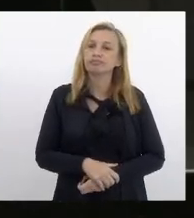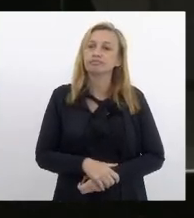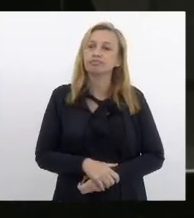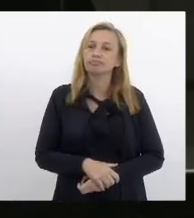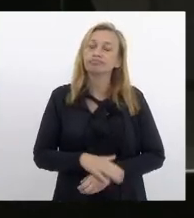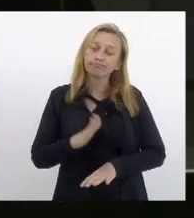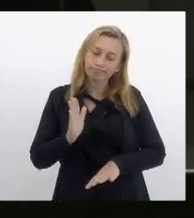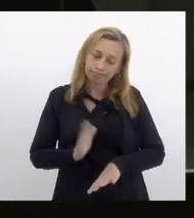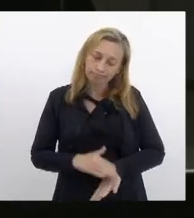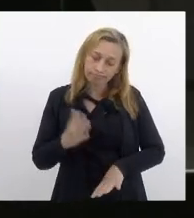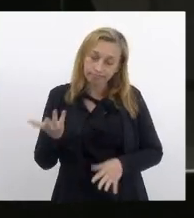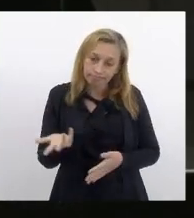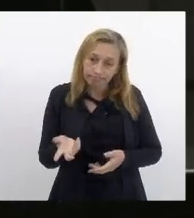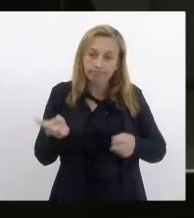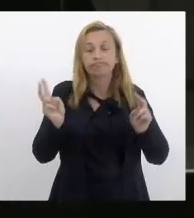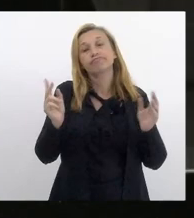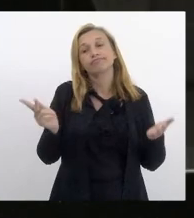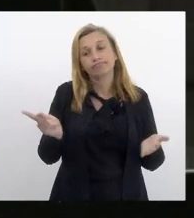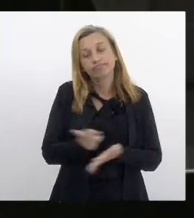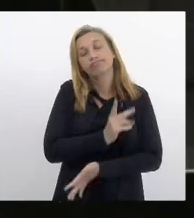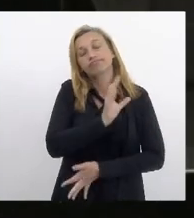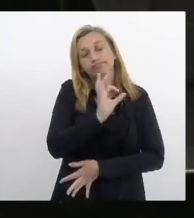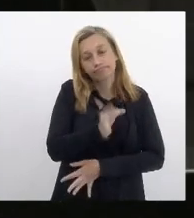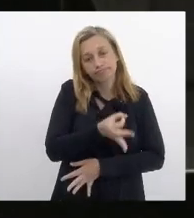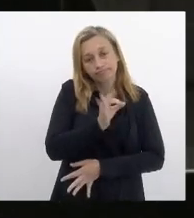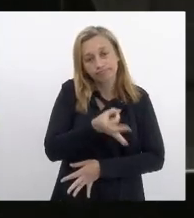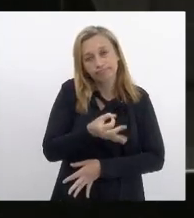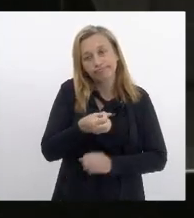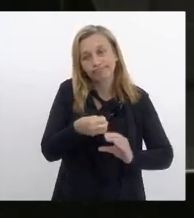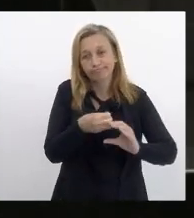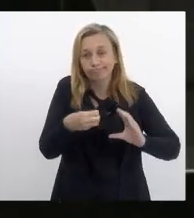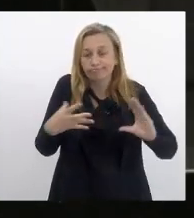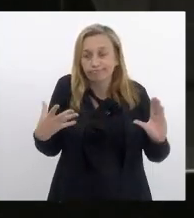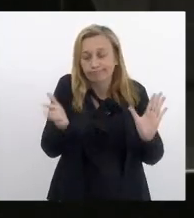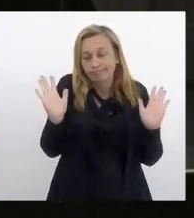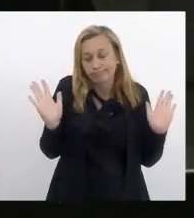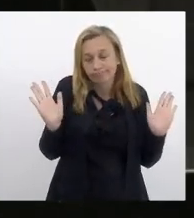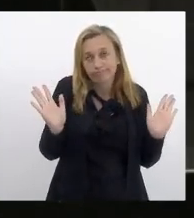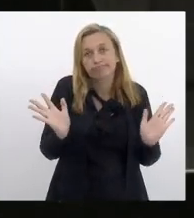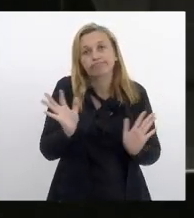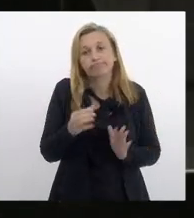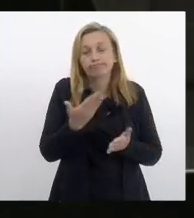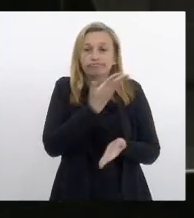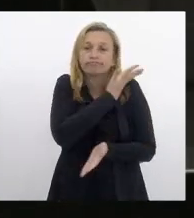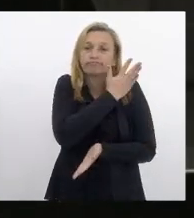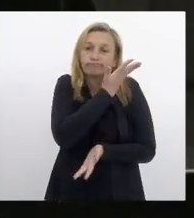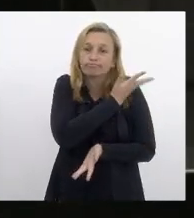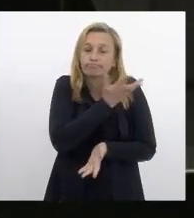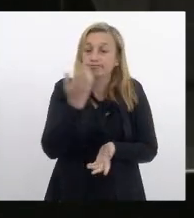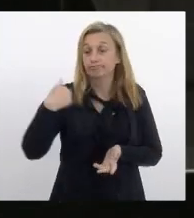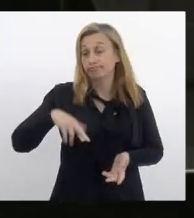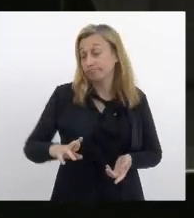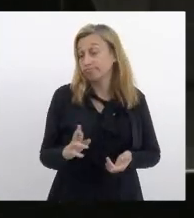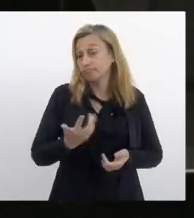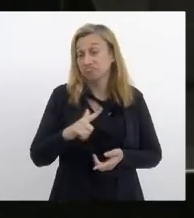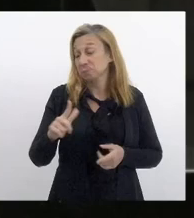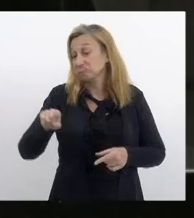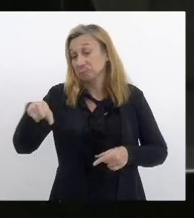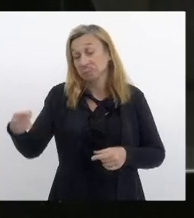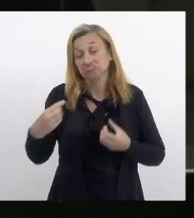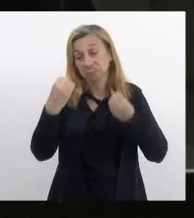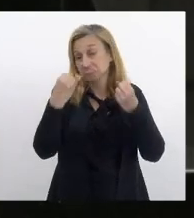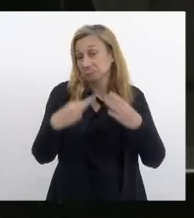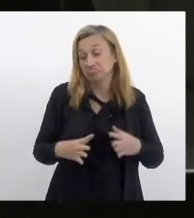por mais um episódio que, obviamente, se caracteriza por absoluto preconceito religioso, porque não há outra